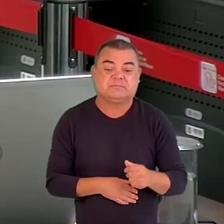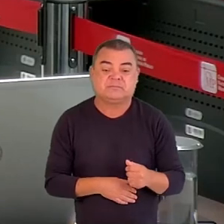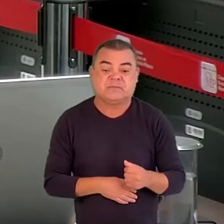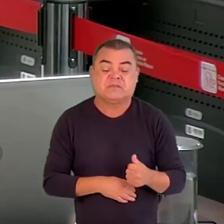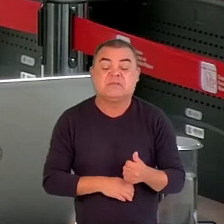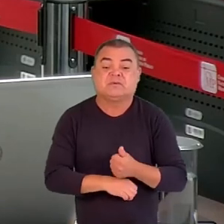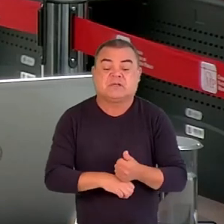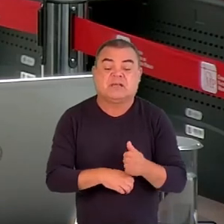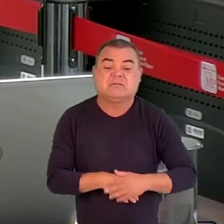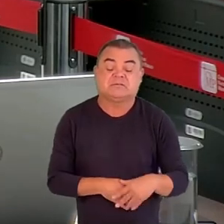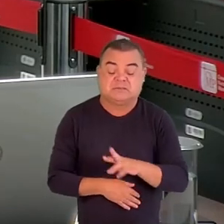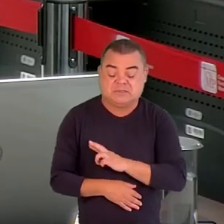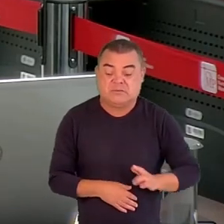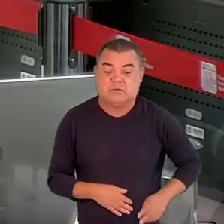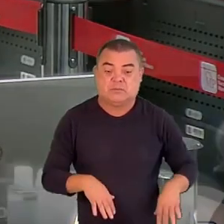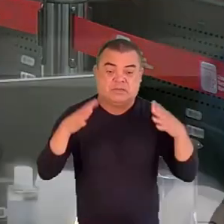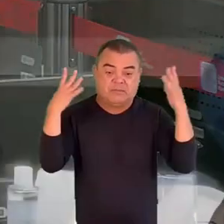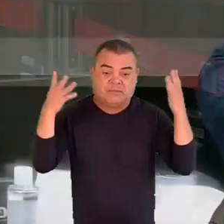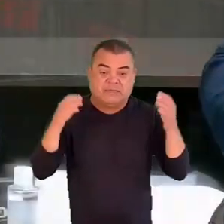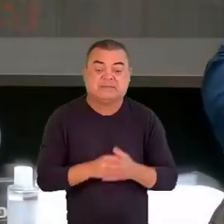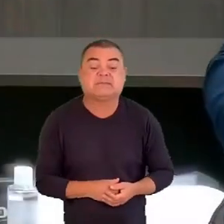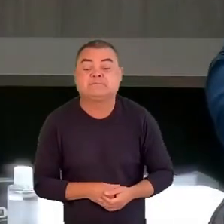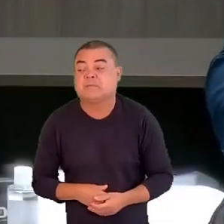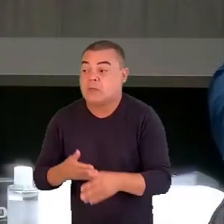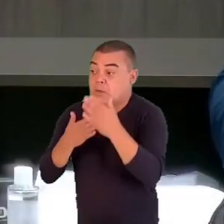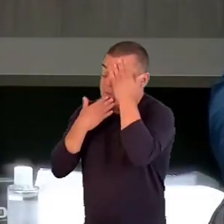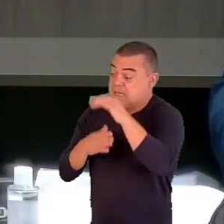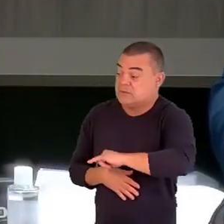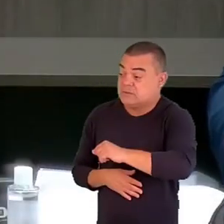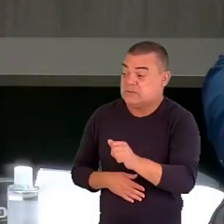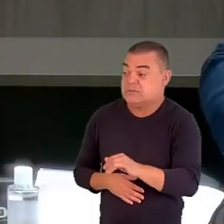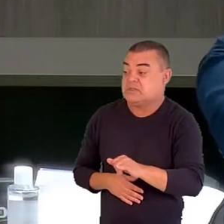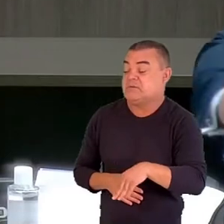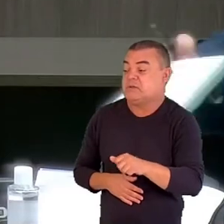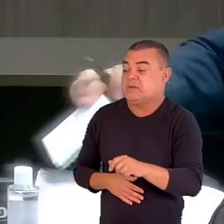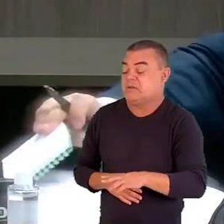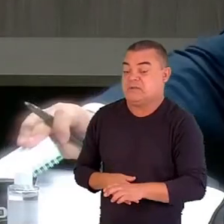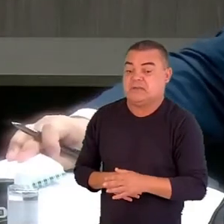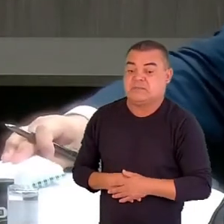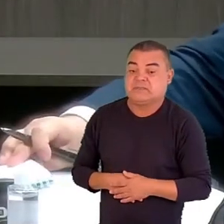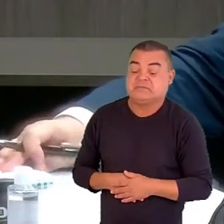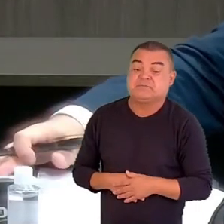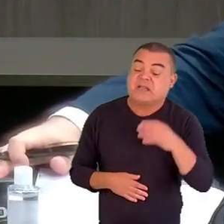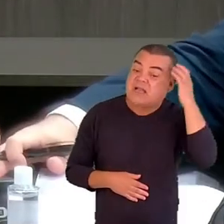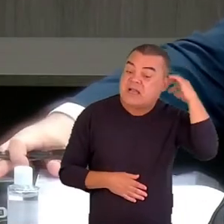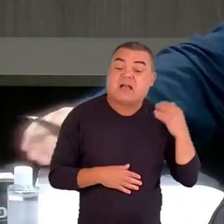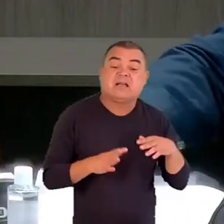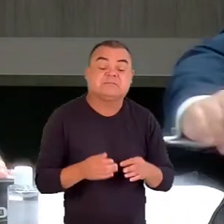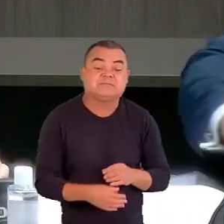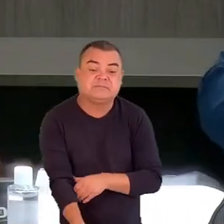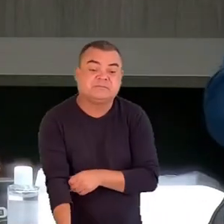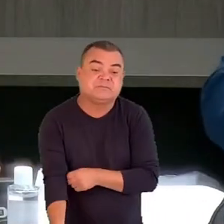na República. Parabéns. Muito obrigado, conselheiro Jaime Oliveira. Com a palavra, o conselheiro Jaime de Castro Miranda, em seguida, o conselheiro